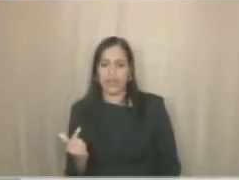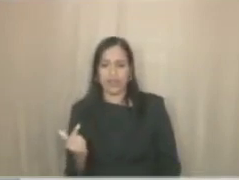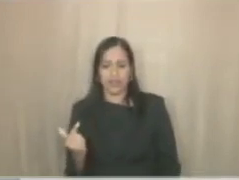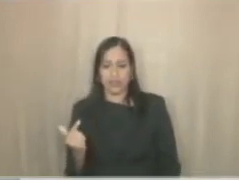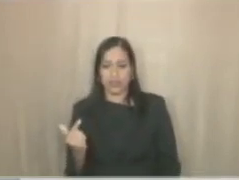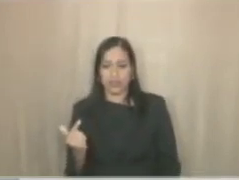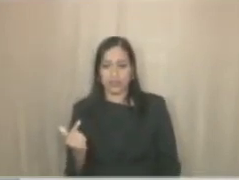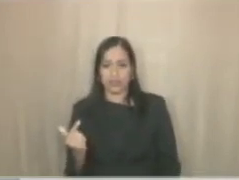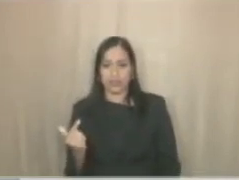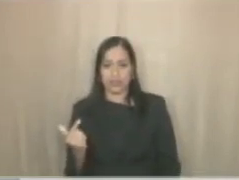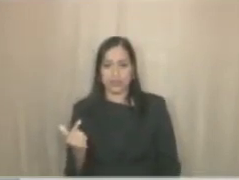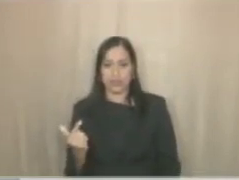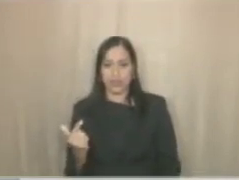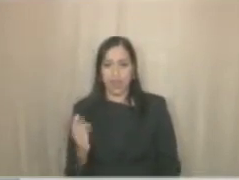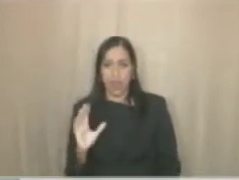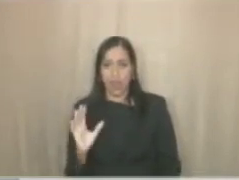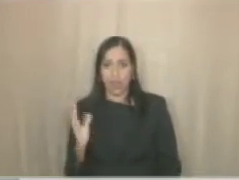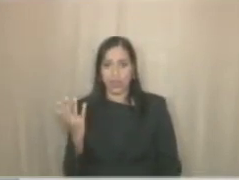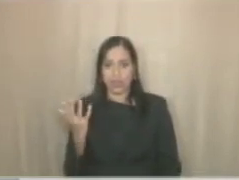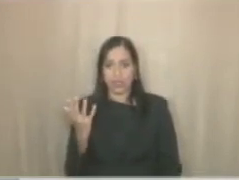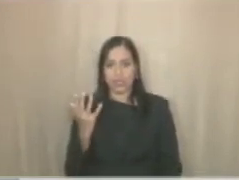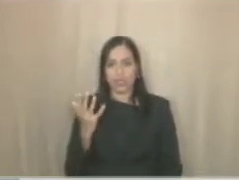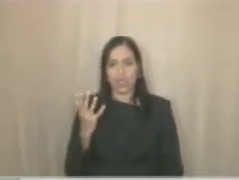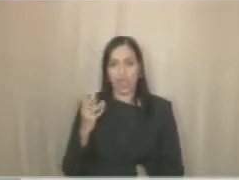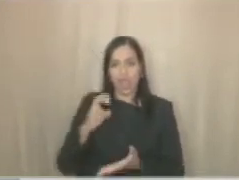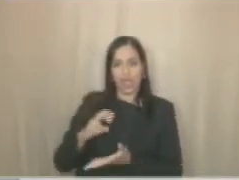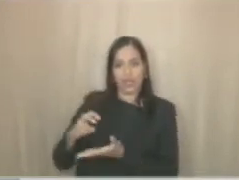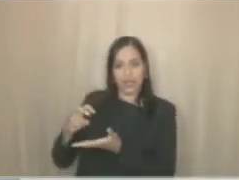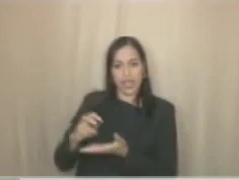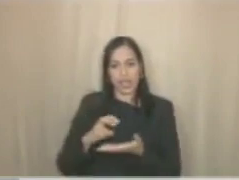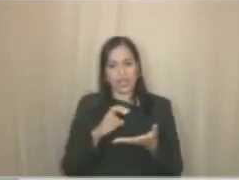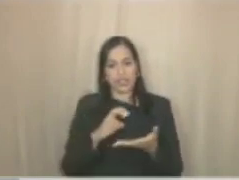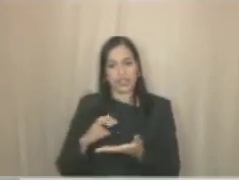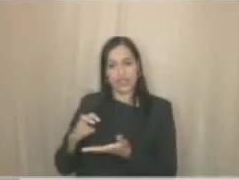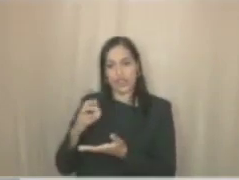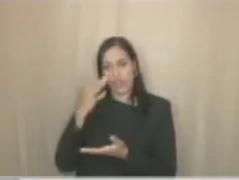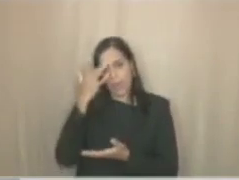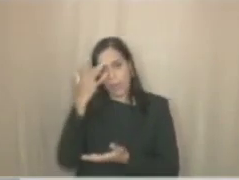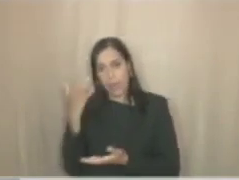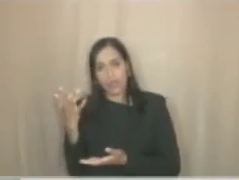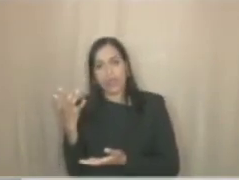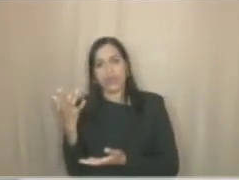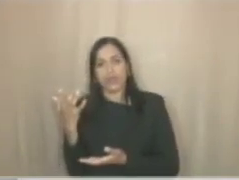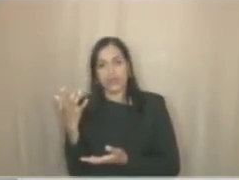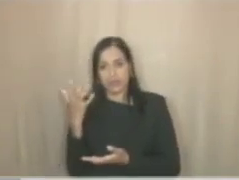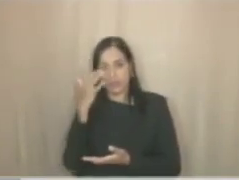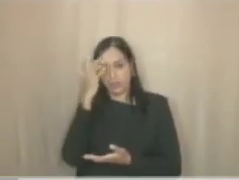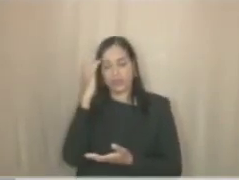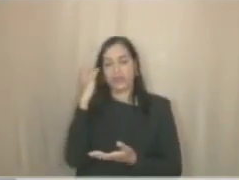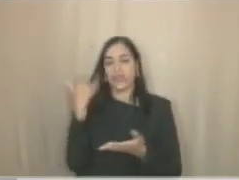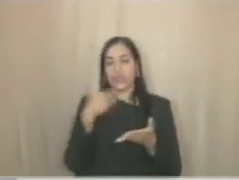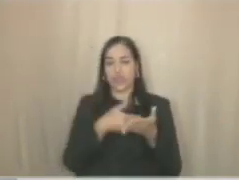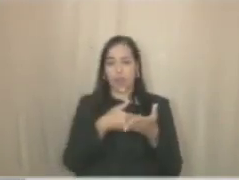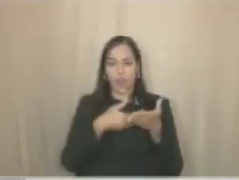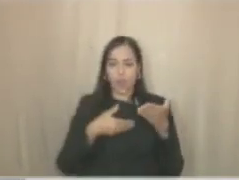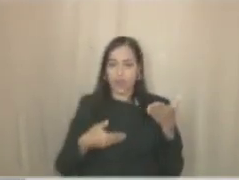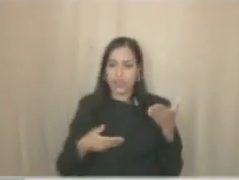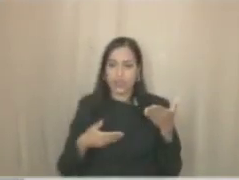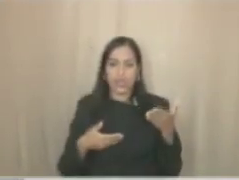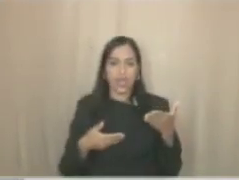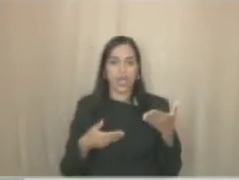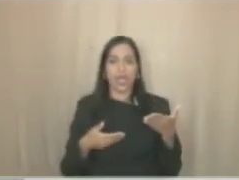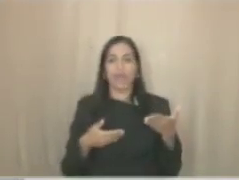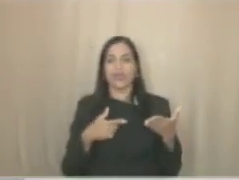alguma situação, que foi o que houve nessa creche do amanhã, onde uma construtora, ela quebrou, e naturalmente que os contratos públicos, tanto